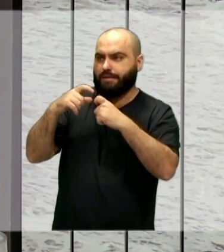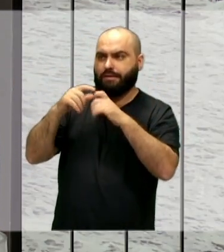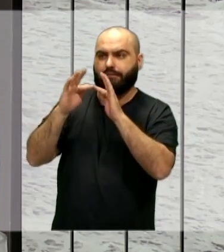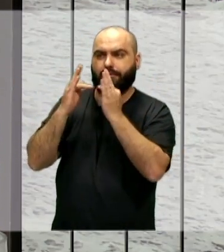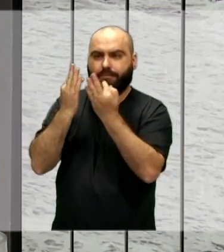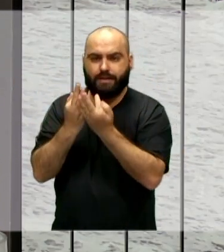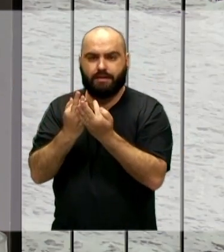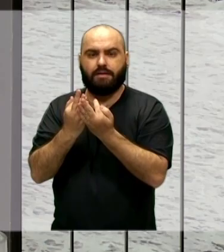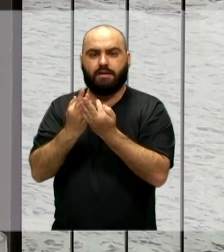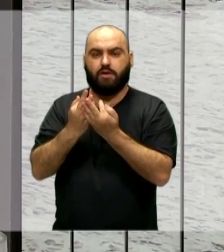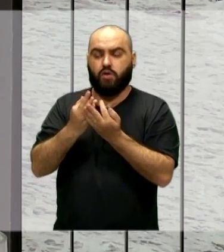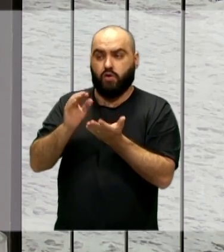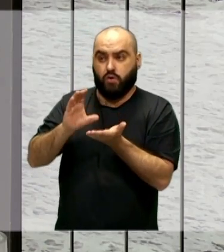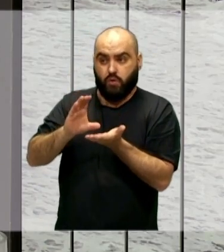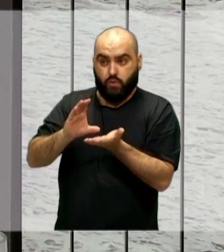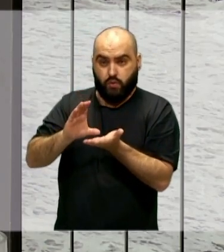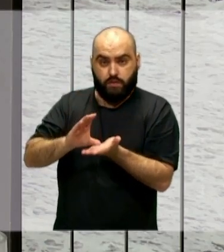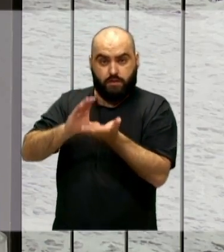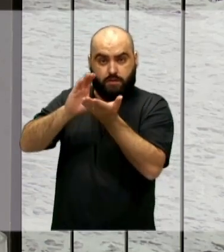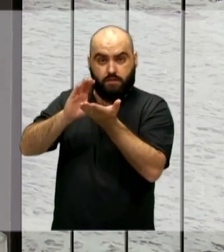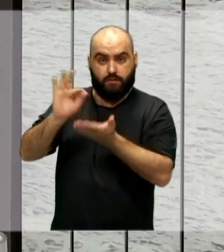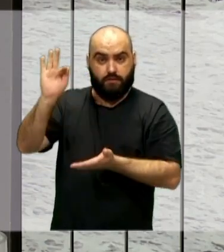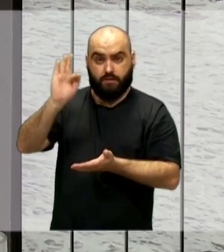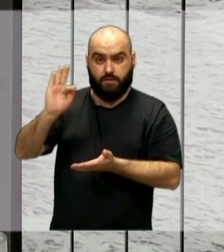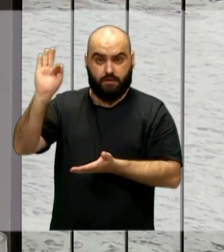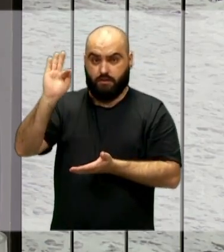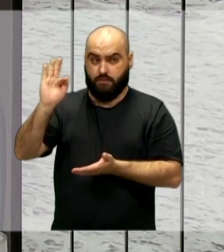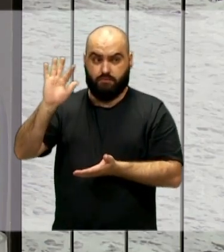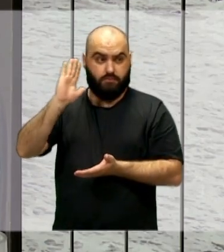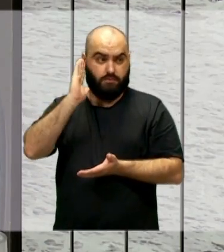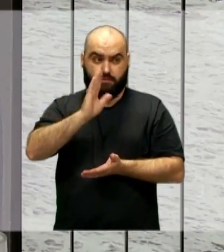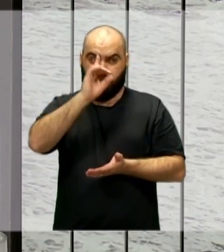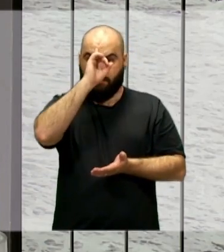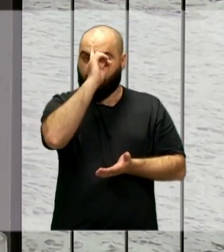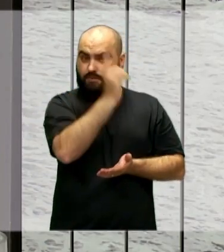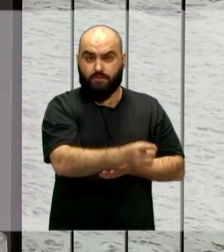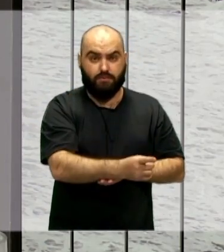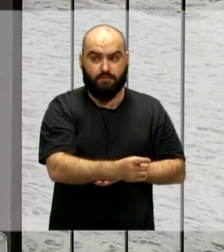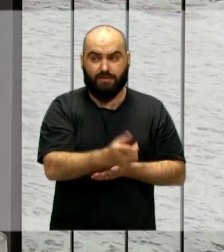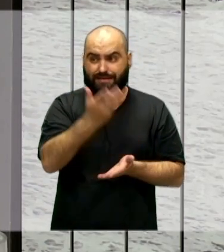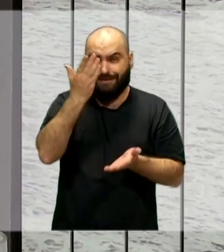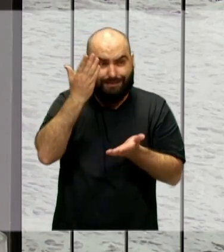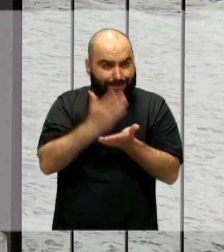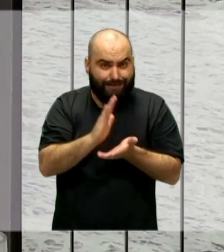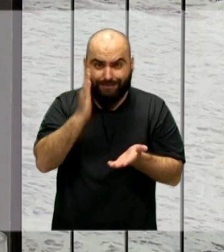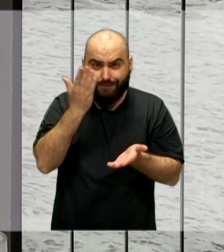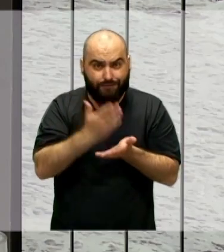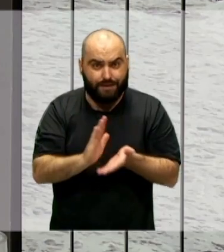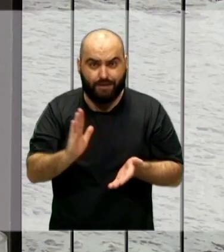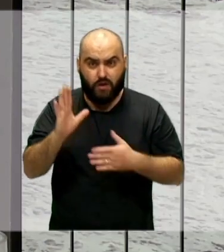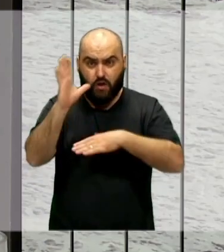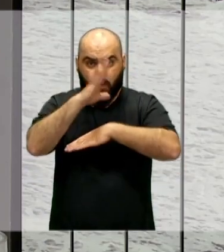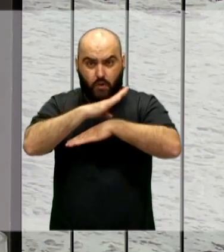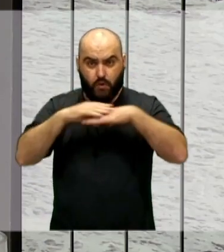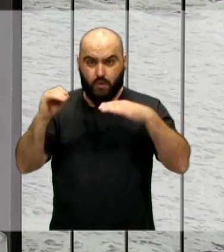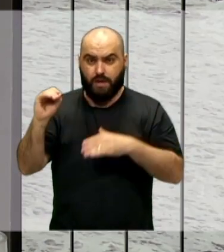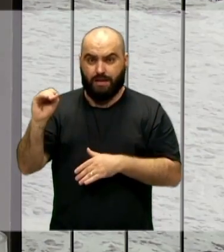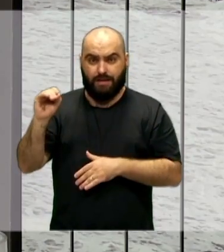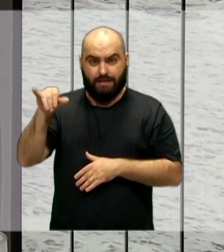até o Conselho Federal de Medicina, falou, gente, não existe, não tem. É totalmente absurdo quem ainda bate nessa